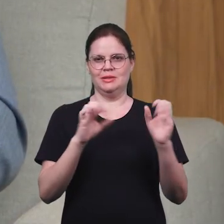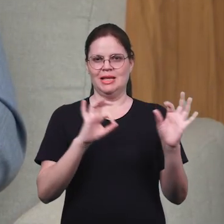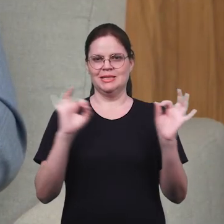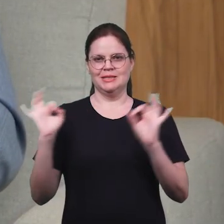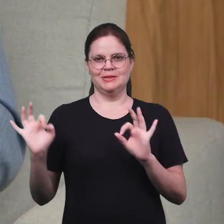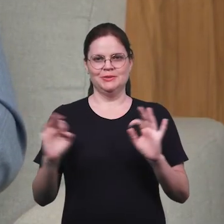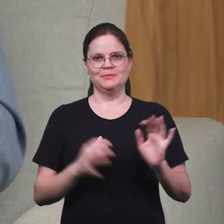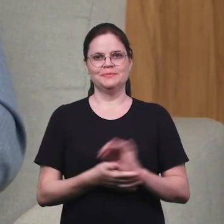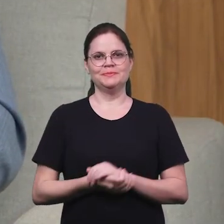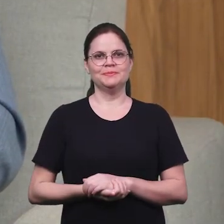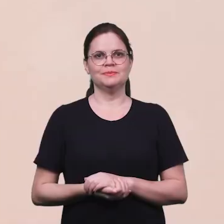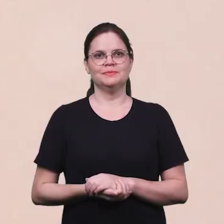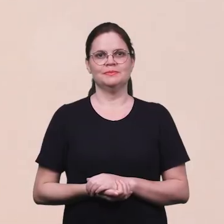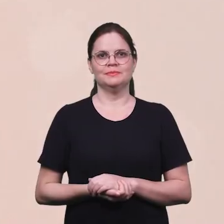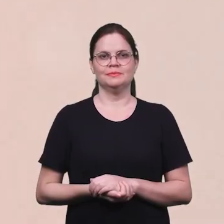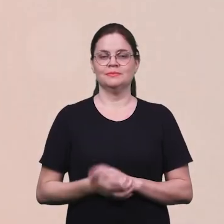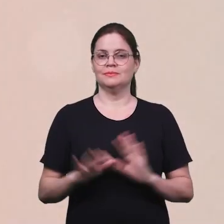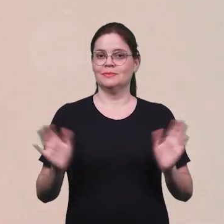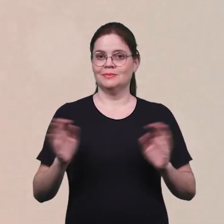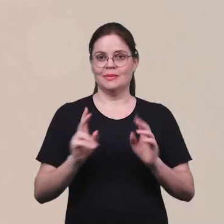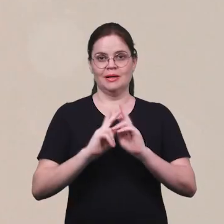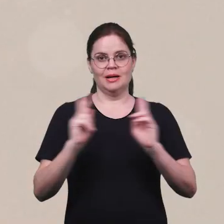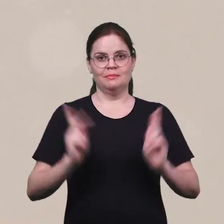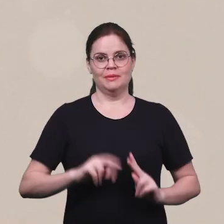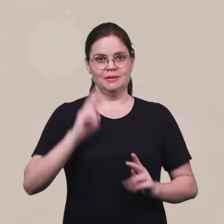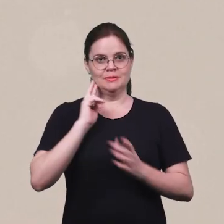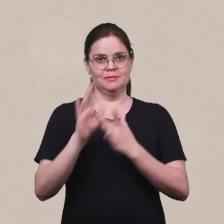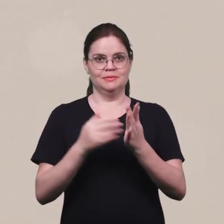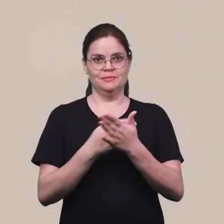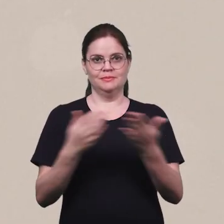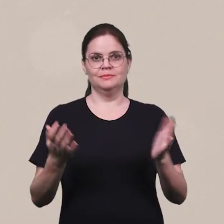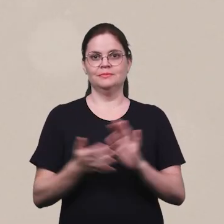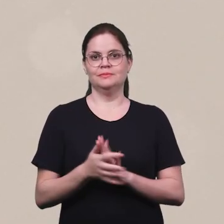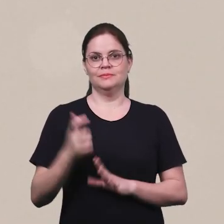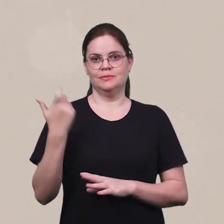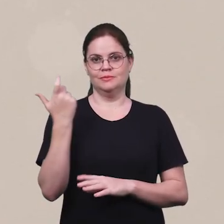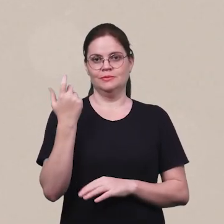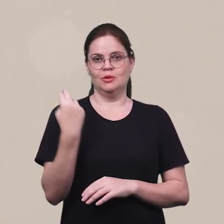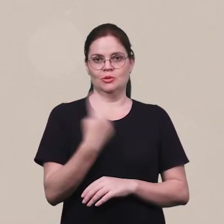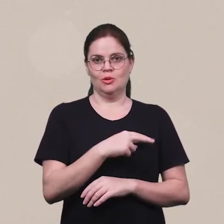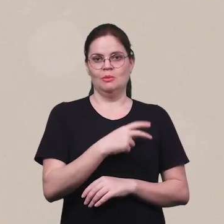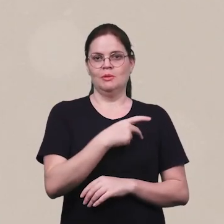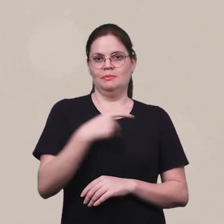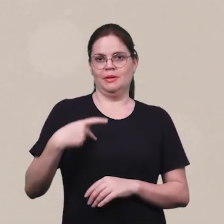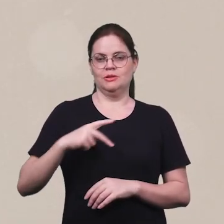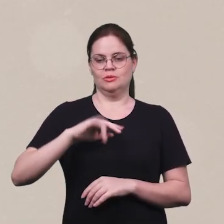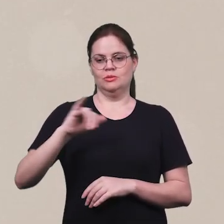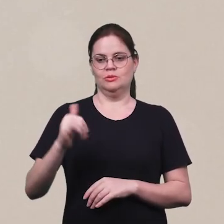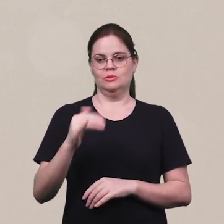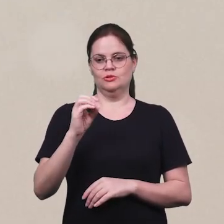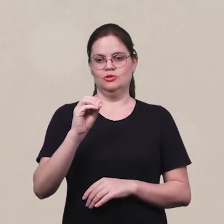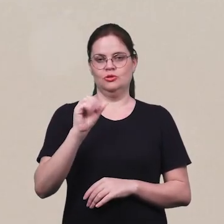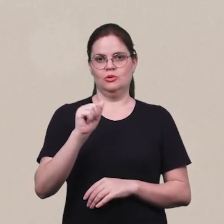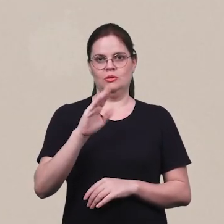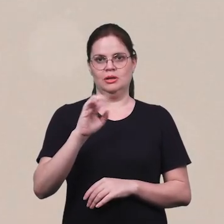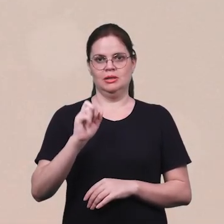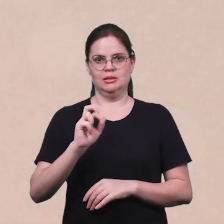ouvir o pastor Joacir. Irmãos, a paz do Senhor. Eu sou o pastor Joacir, da igreja de Santa Mônica